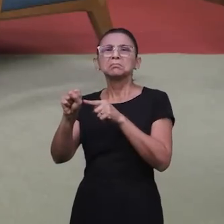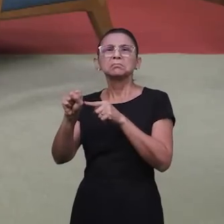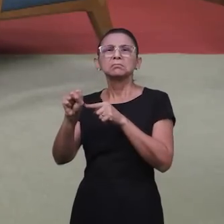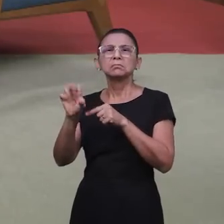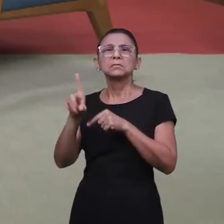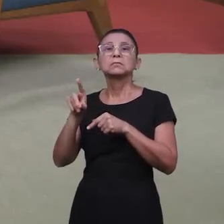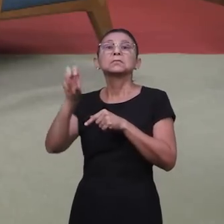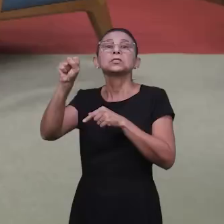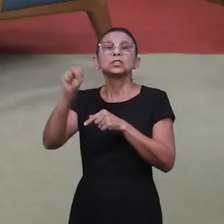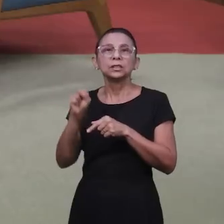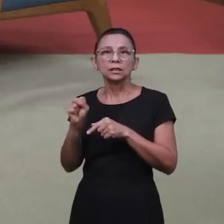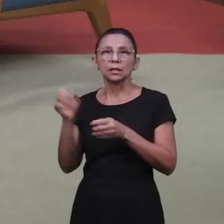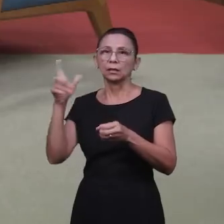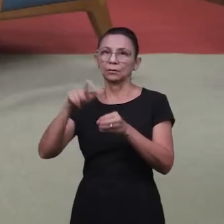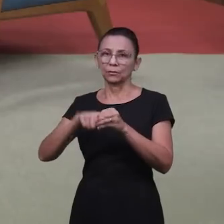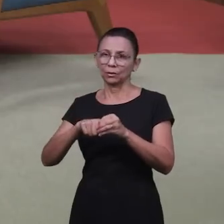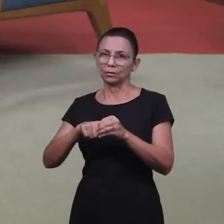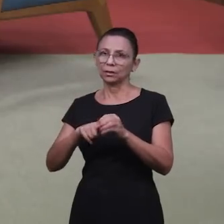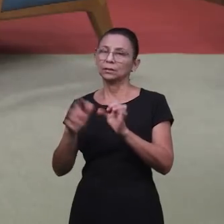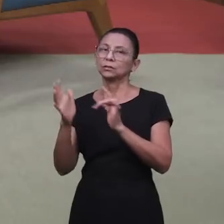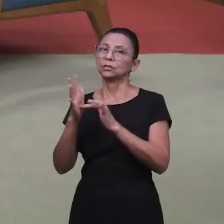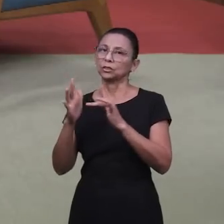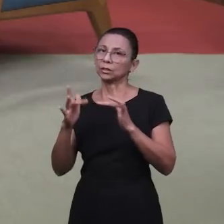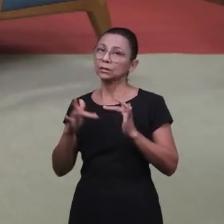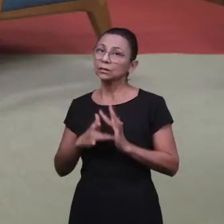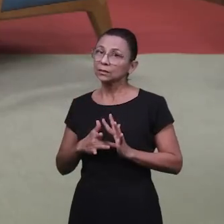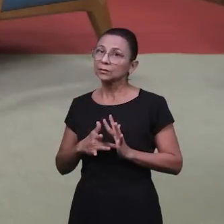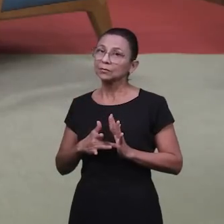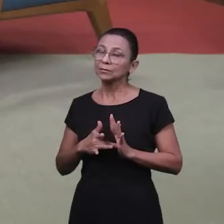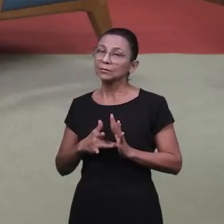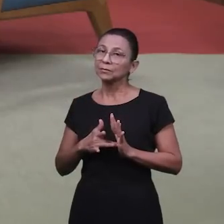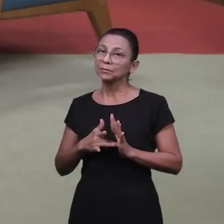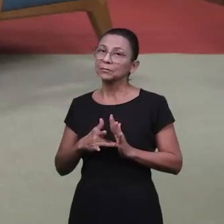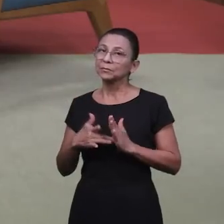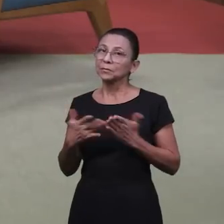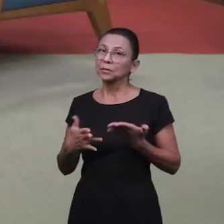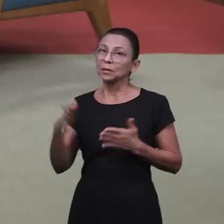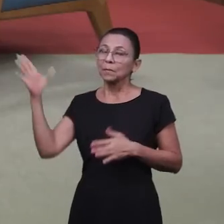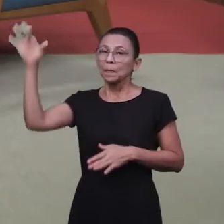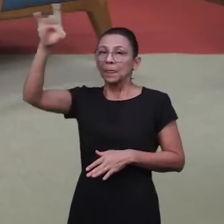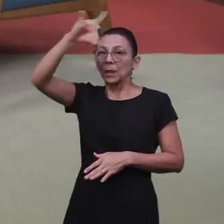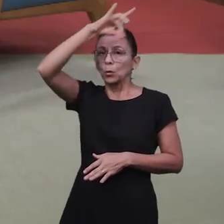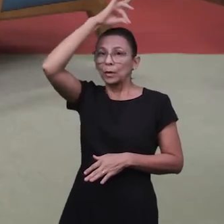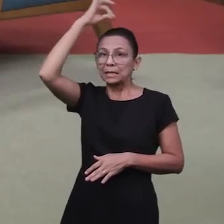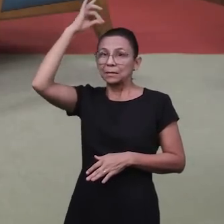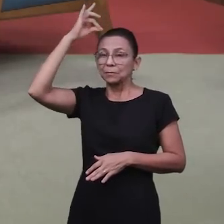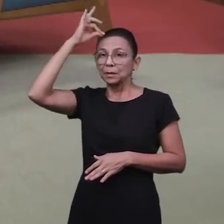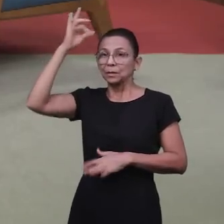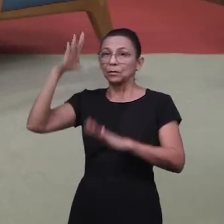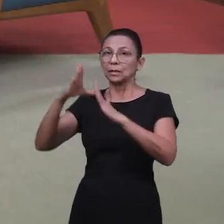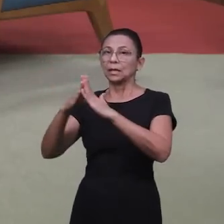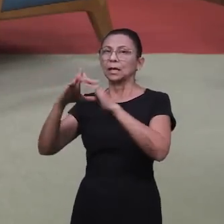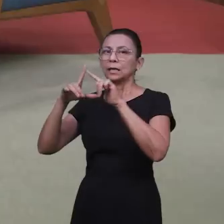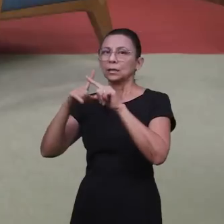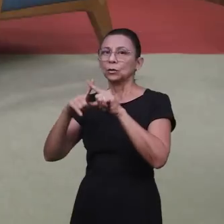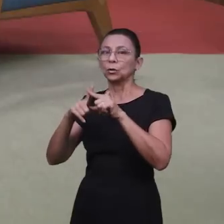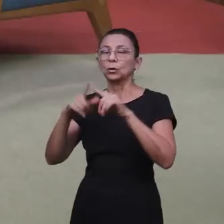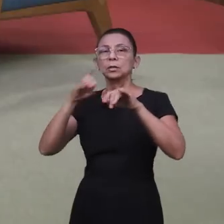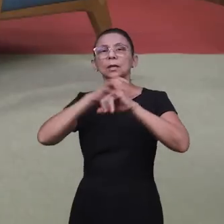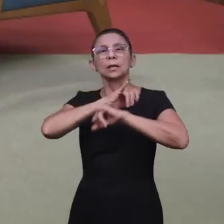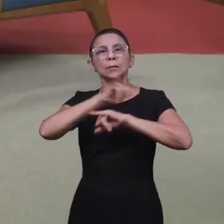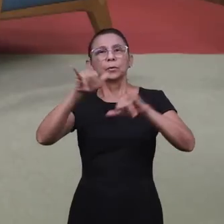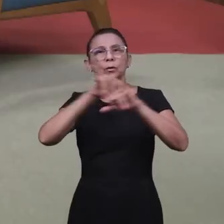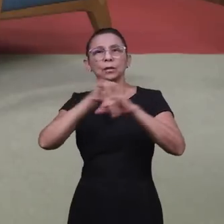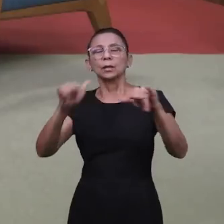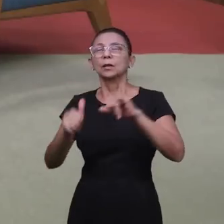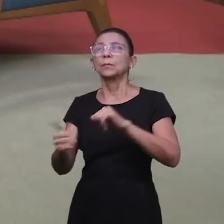vem. Amém. E a Bíblia diz isso, o Espírito e a esposa dizem, vem. A Glória a mensagem Deus. do Espírito agora é vem. A mensagem